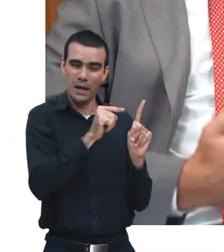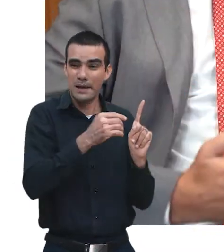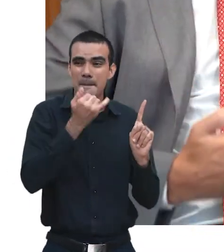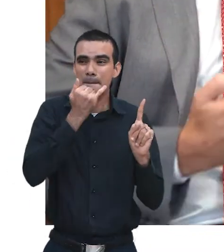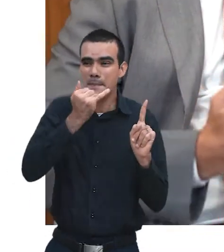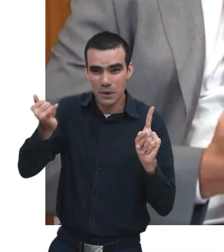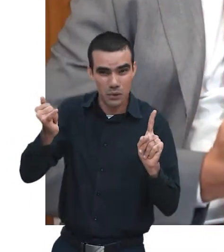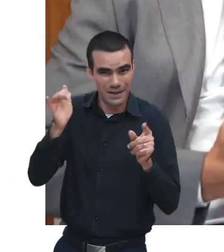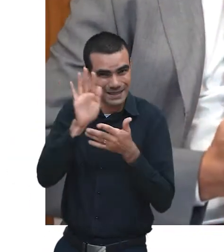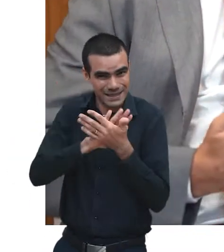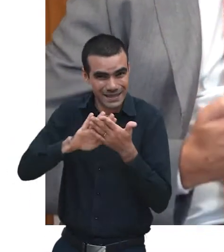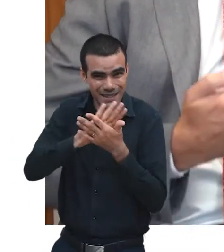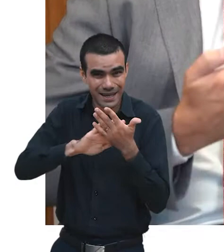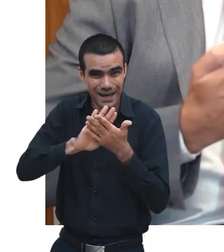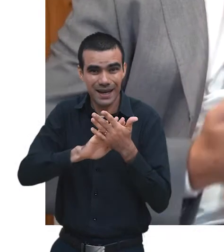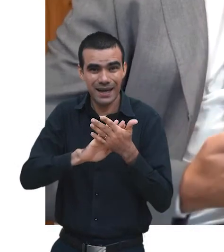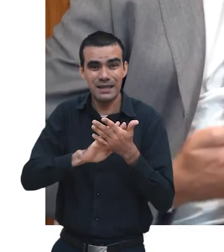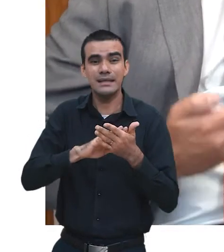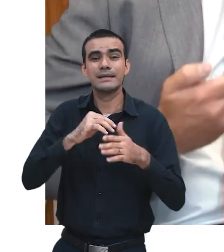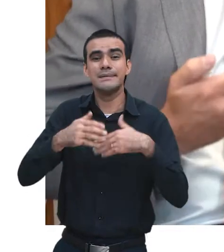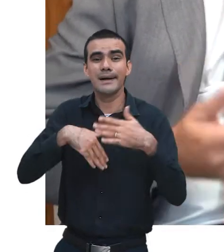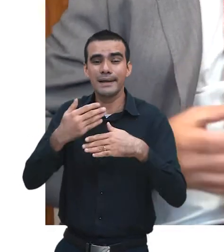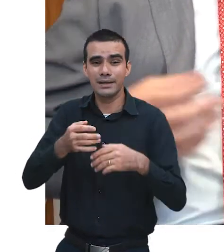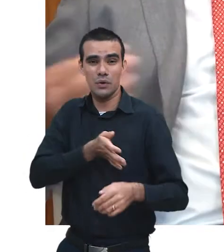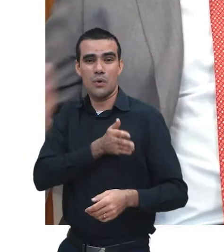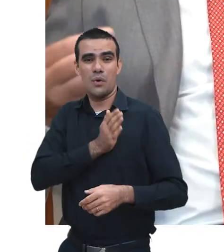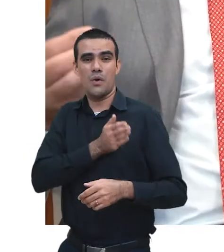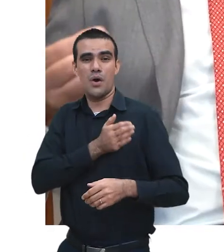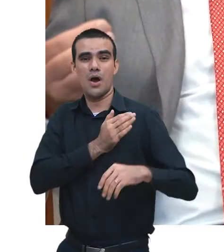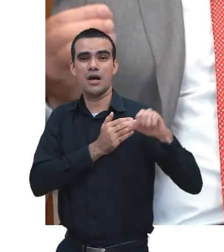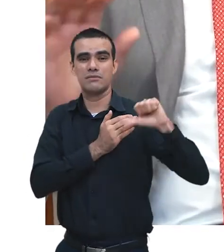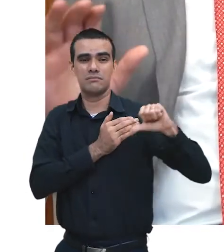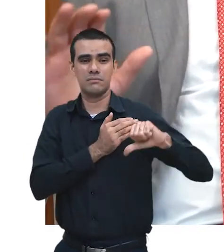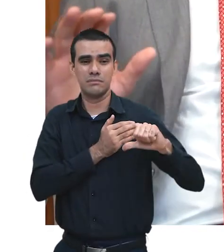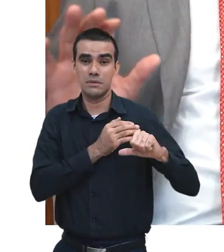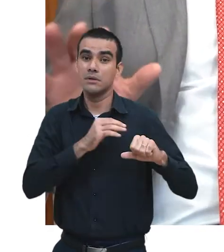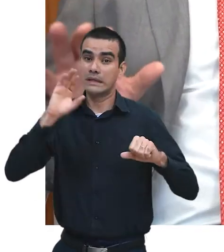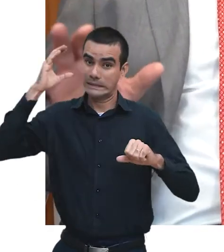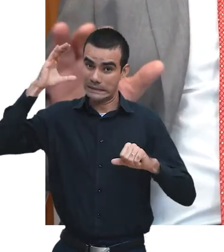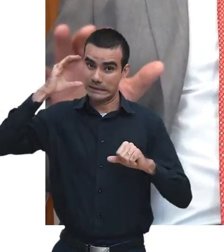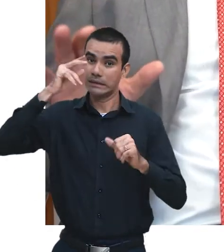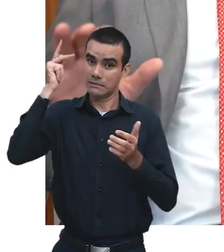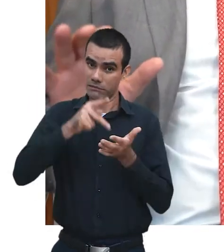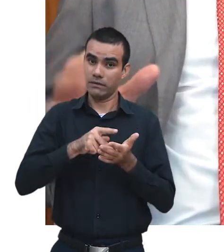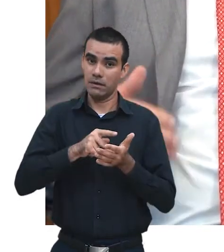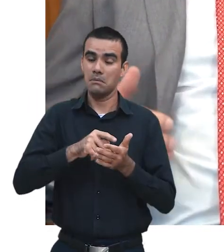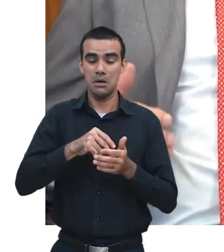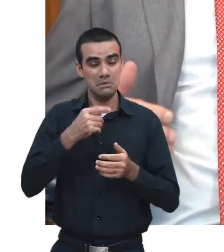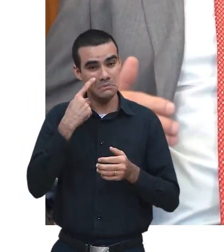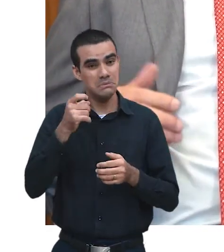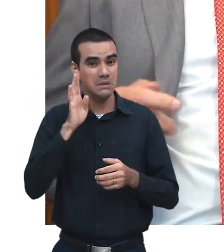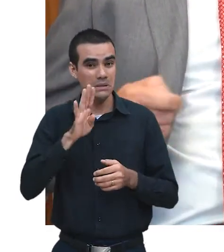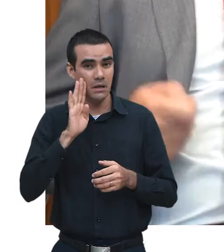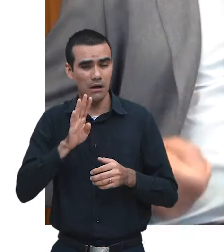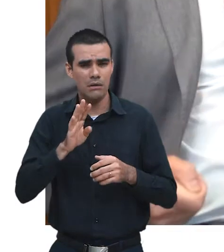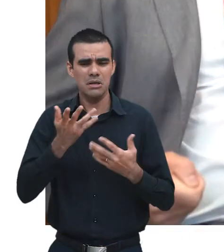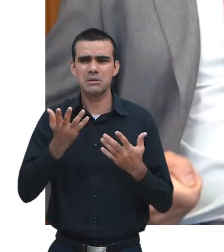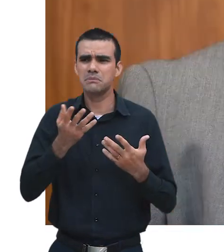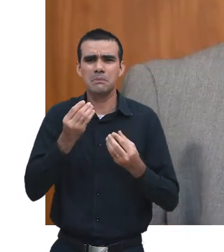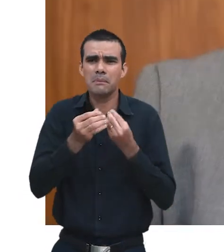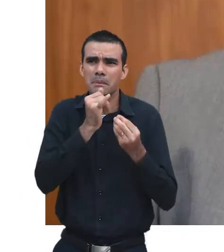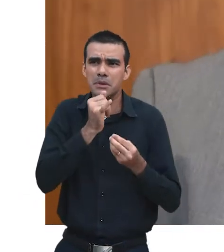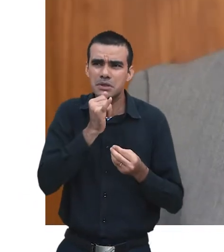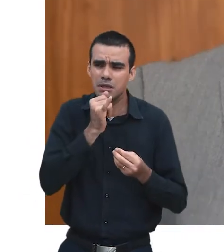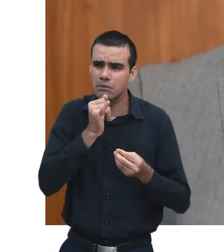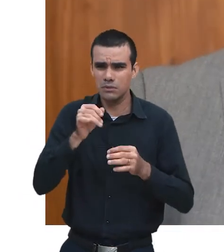tem prontidão ao perdão tem mais chance de desenvolver doença coronária. Isso é científico? Associado. É científico. O segundo ponto é, e a